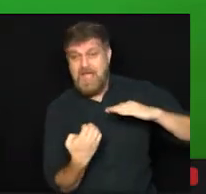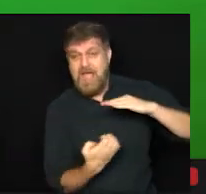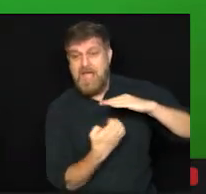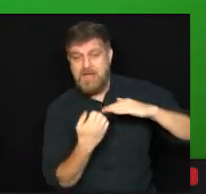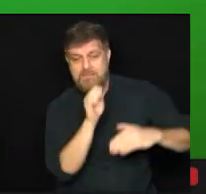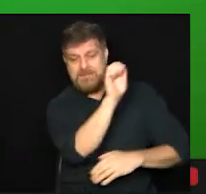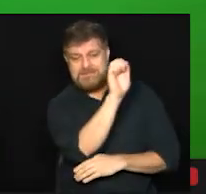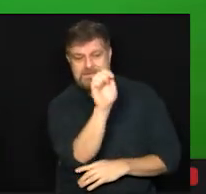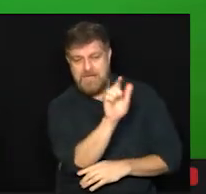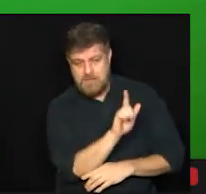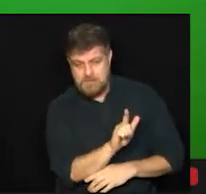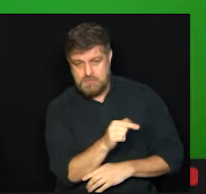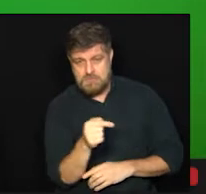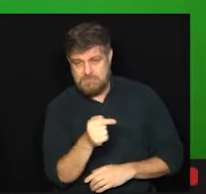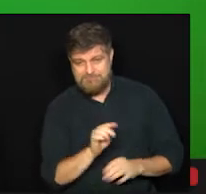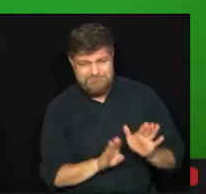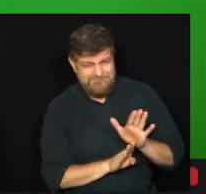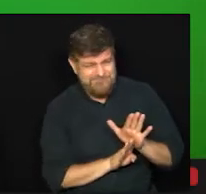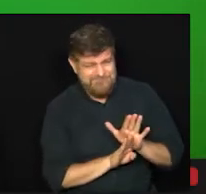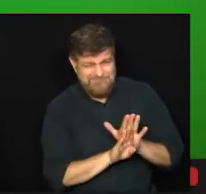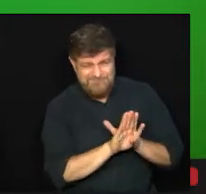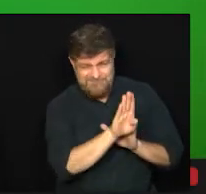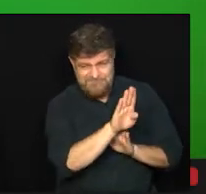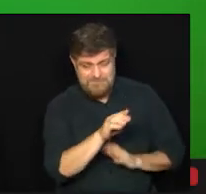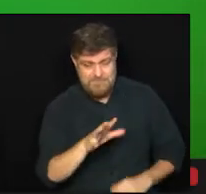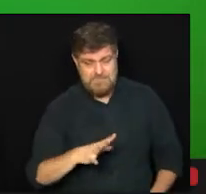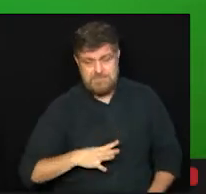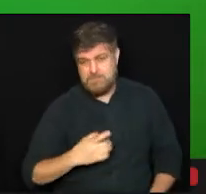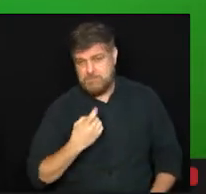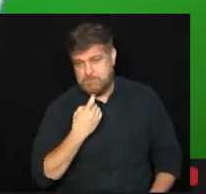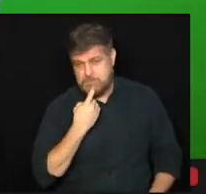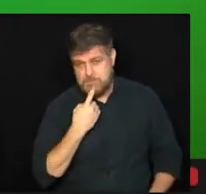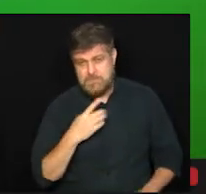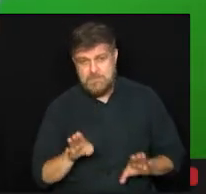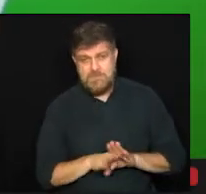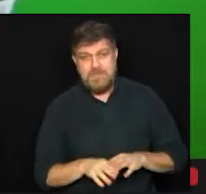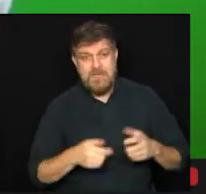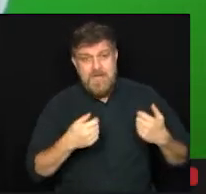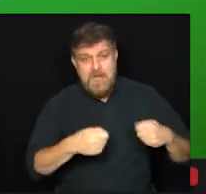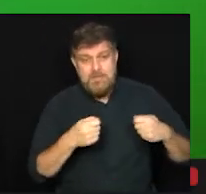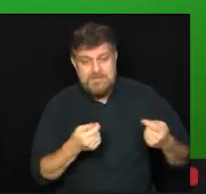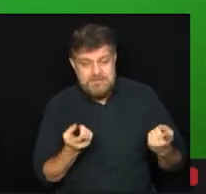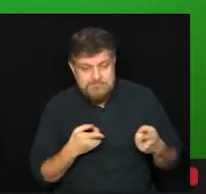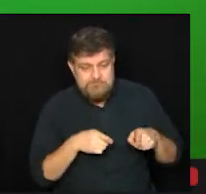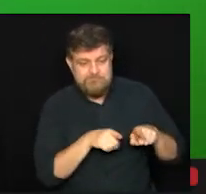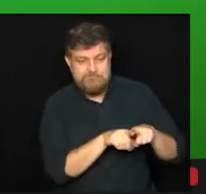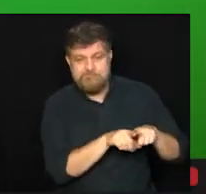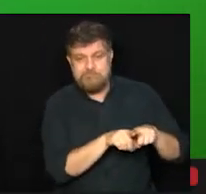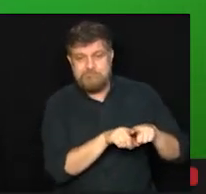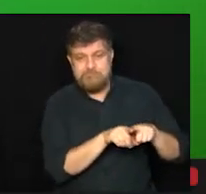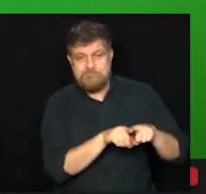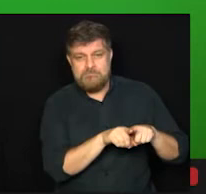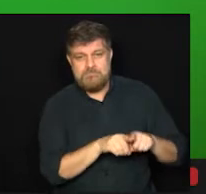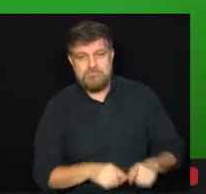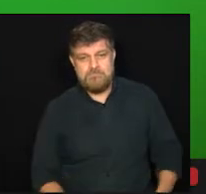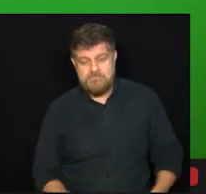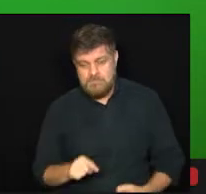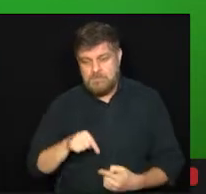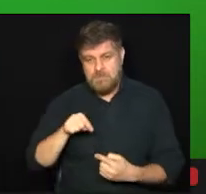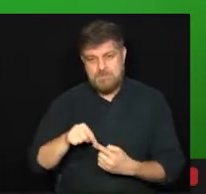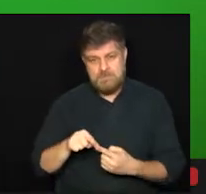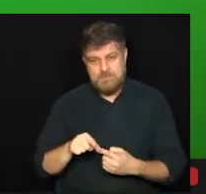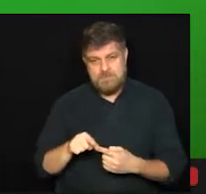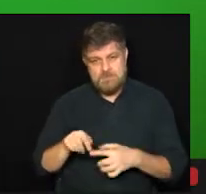todo o Brasil e boa parte do exterior também, e a gente precisa dessa parceria para